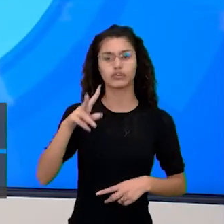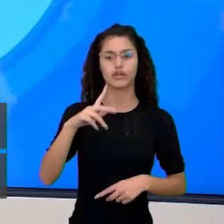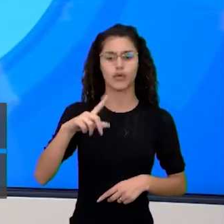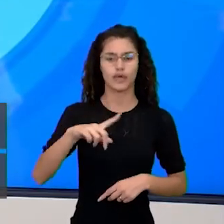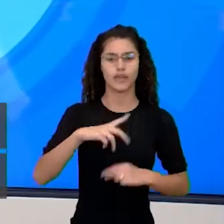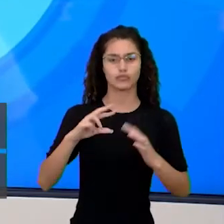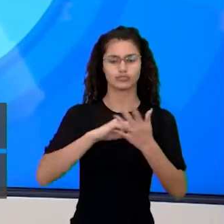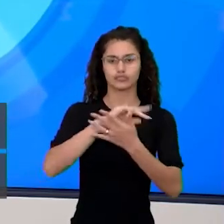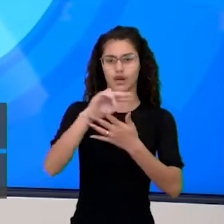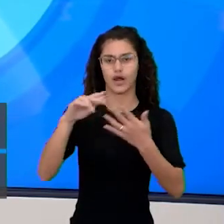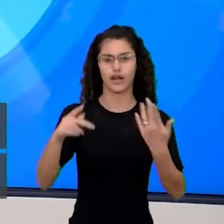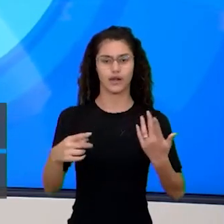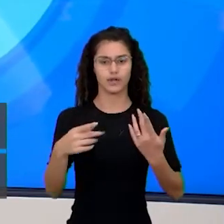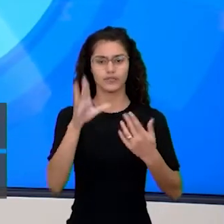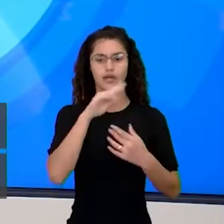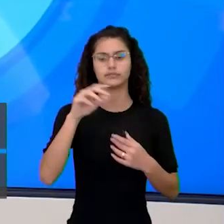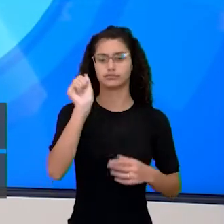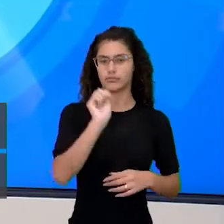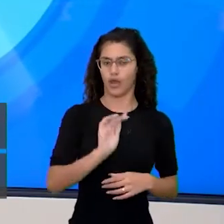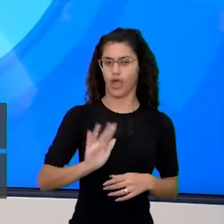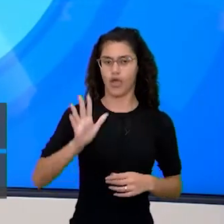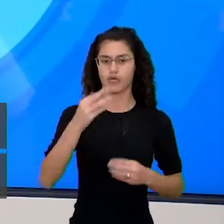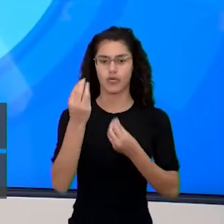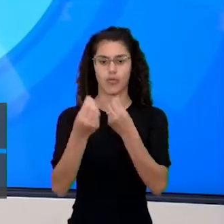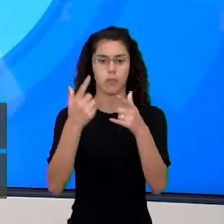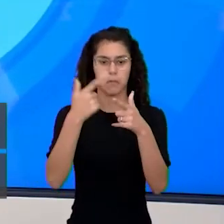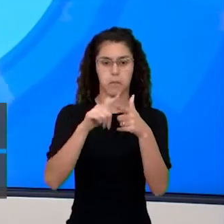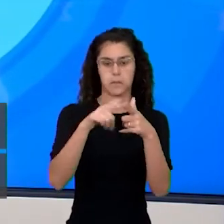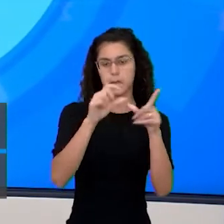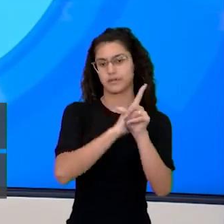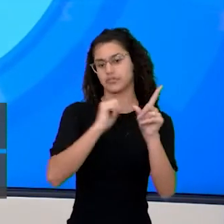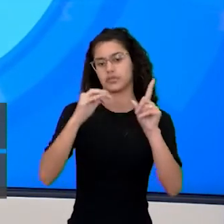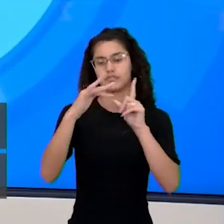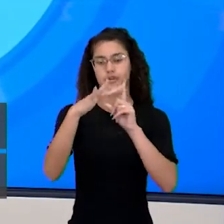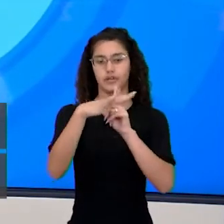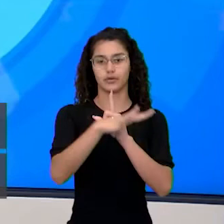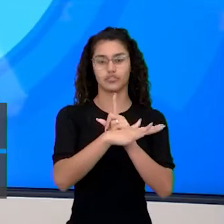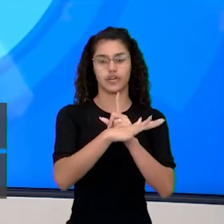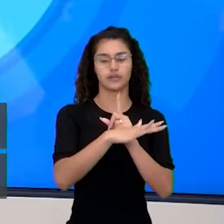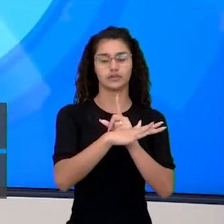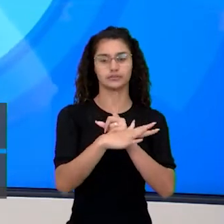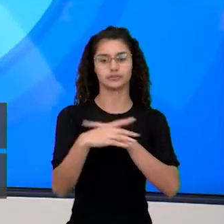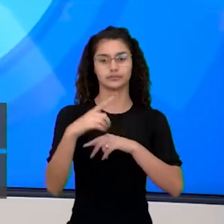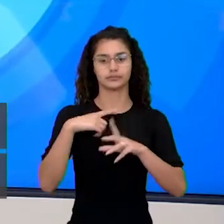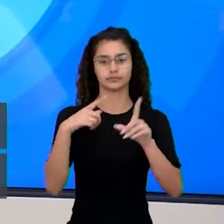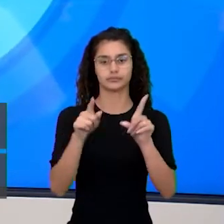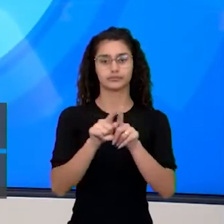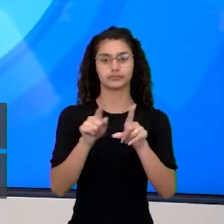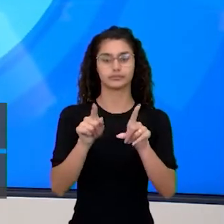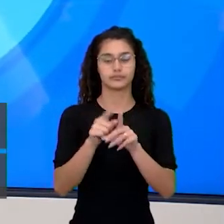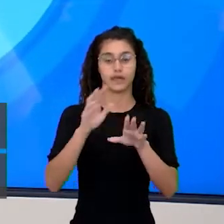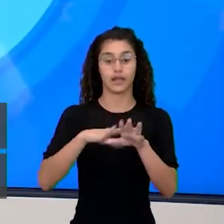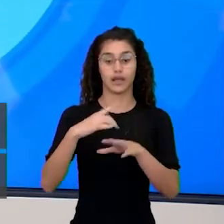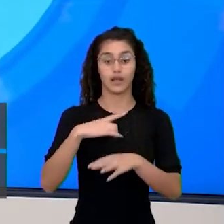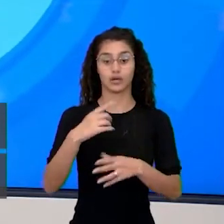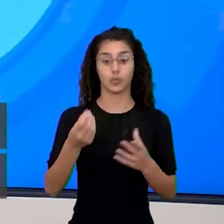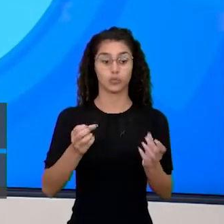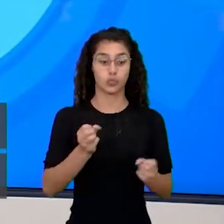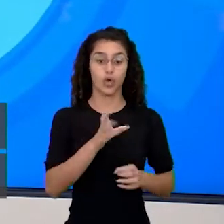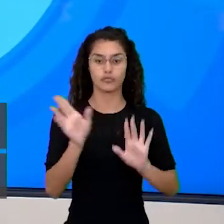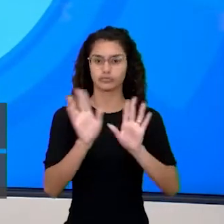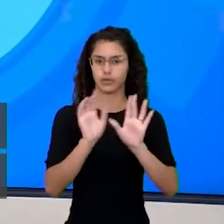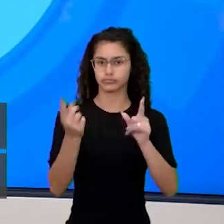errônea que nós temos, né, falar da África como problemas sociais, a questão da África não sendo moderna, muito